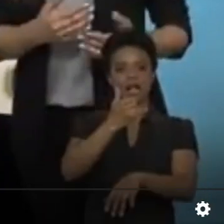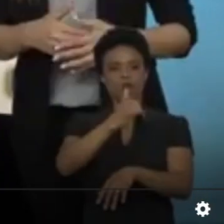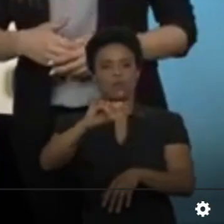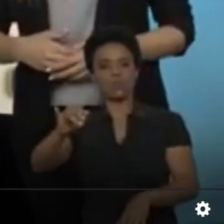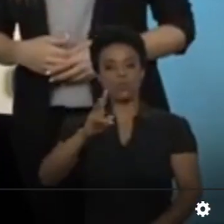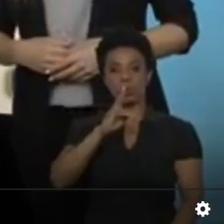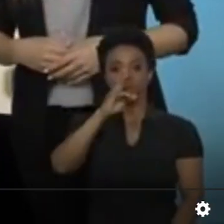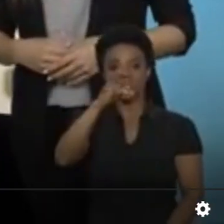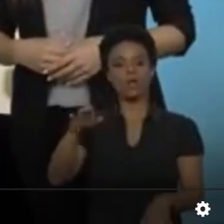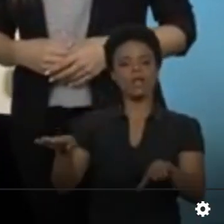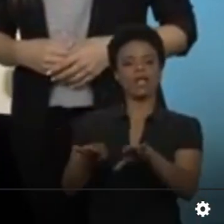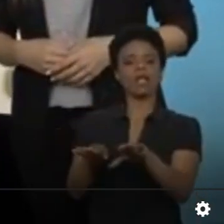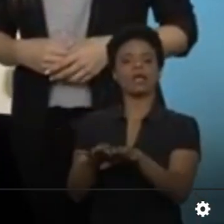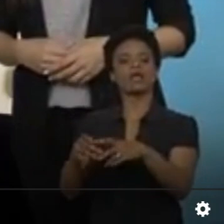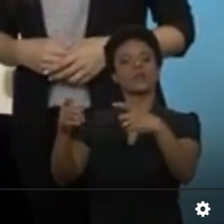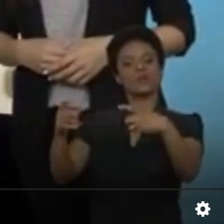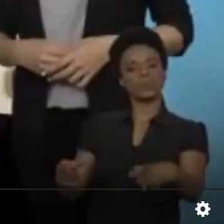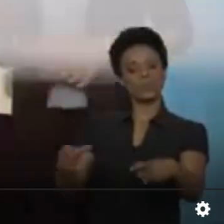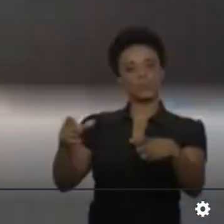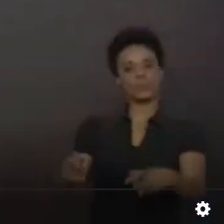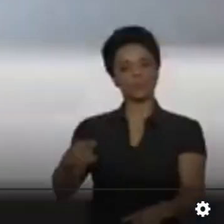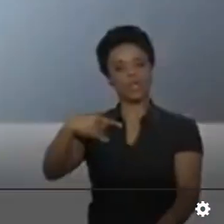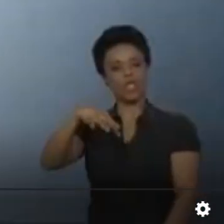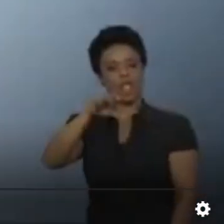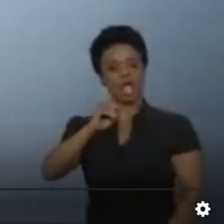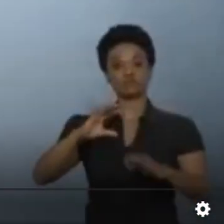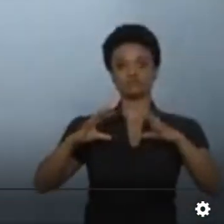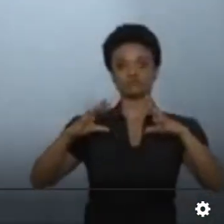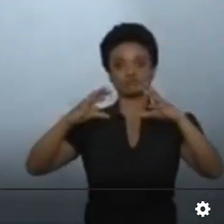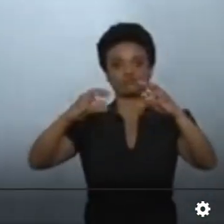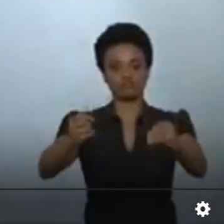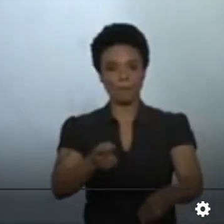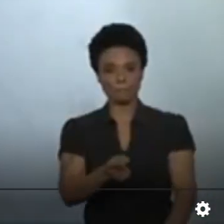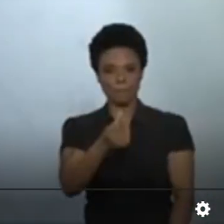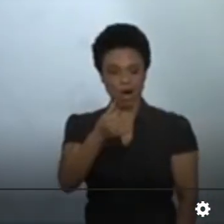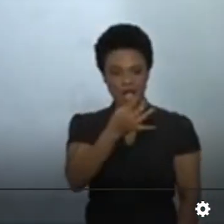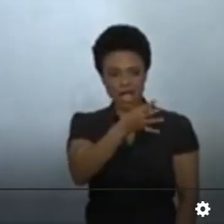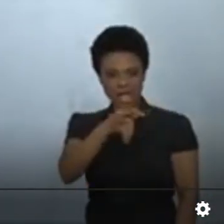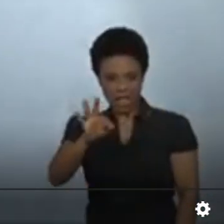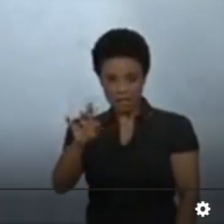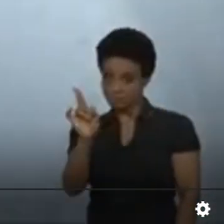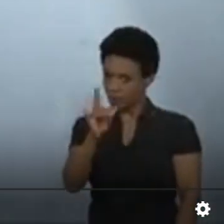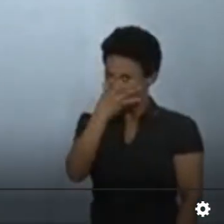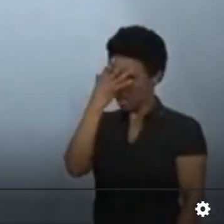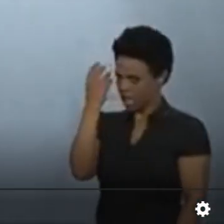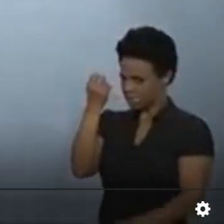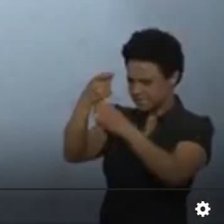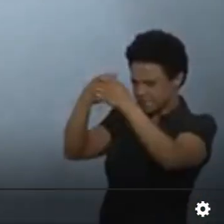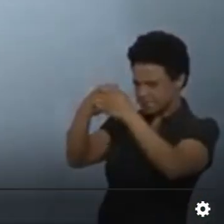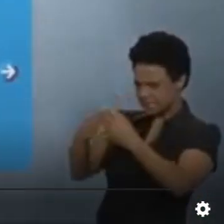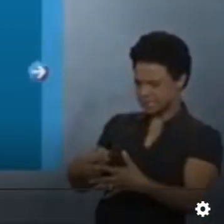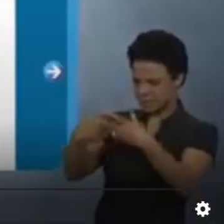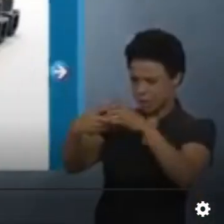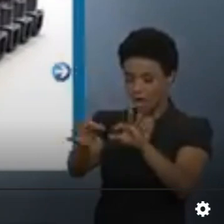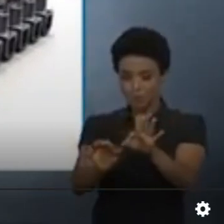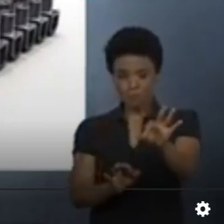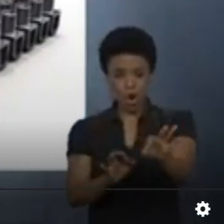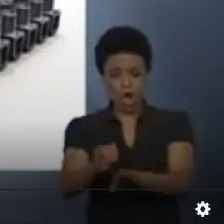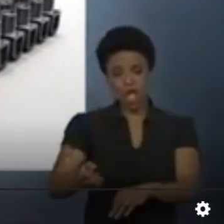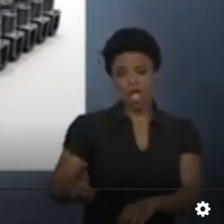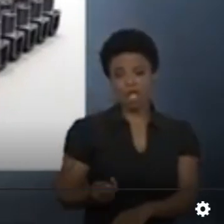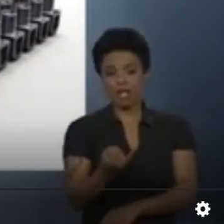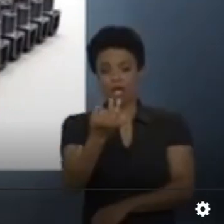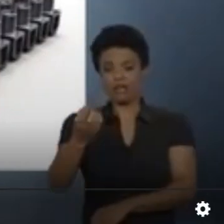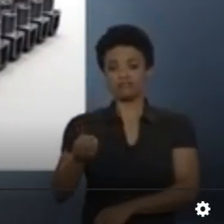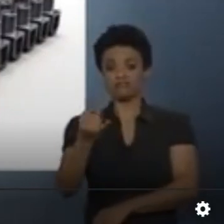a localização do quadro geral de baixa tensão. Não podemos esquecer de detalhar no projeto as características e quantidades